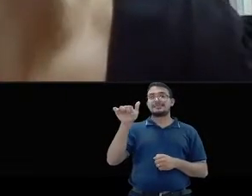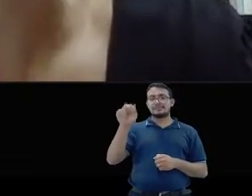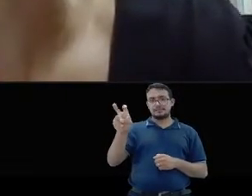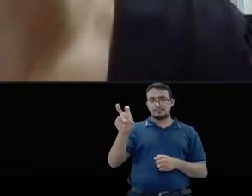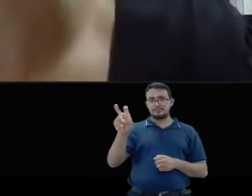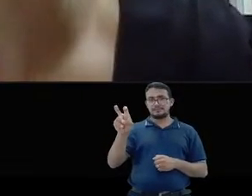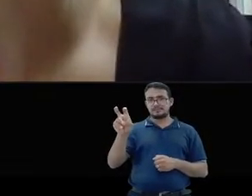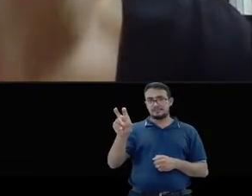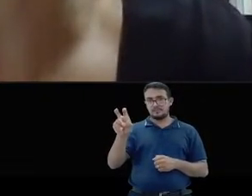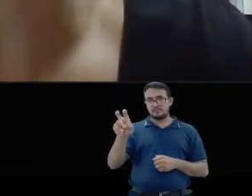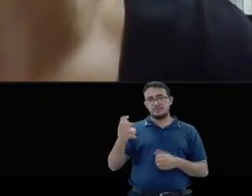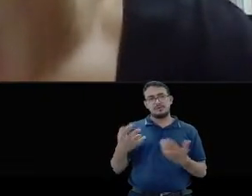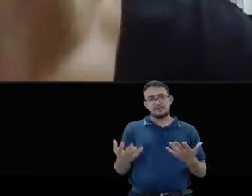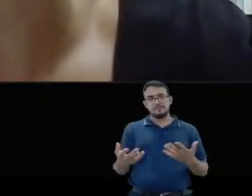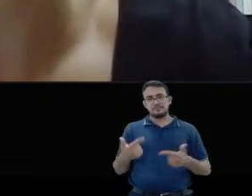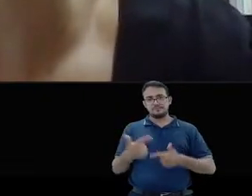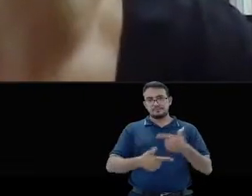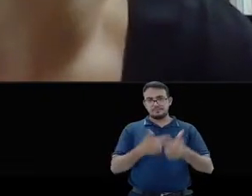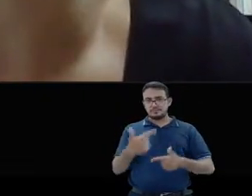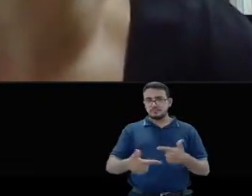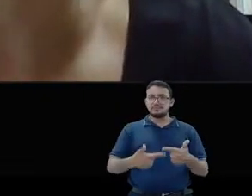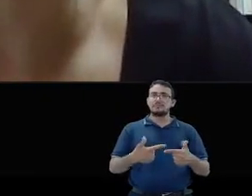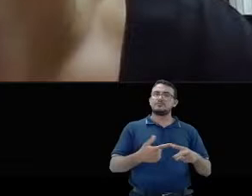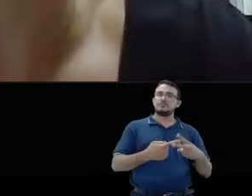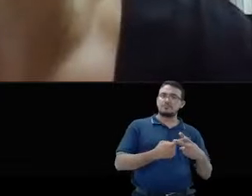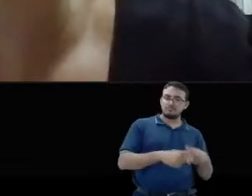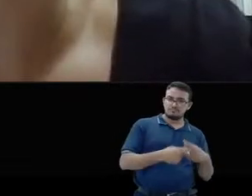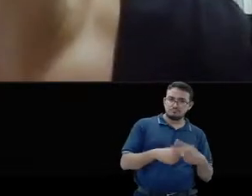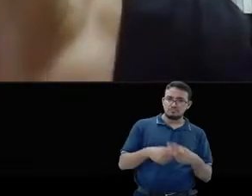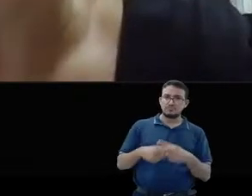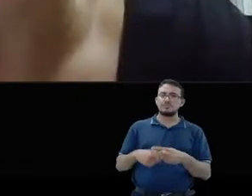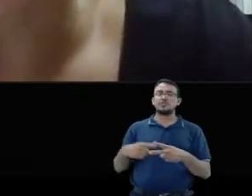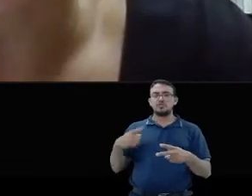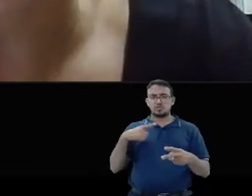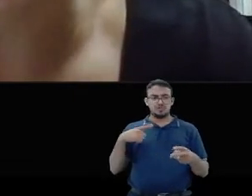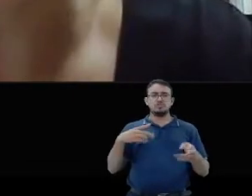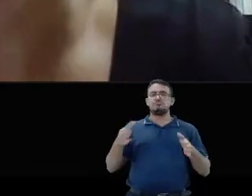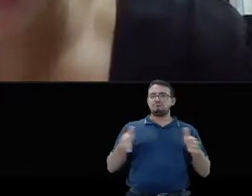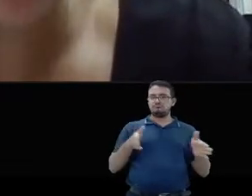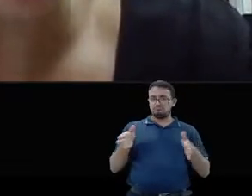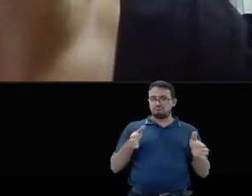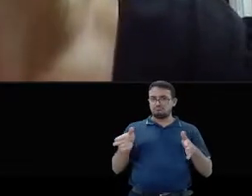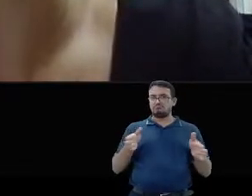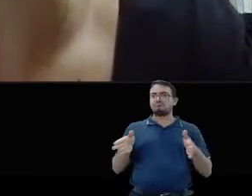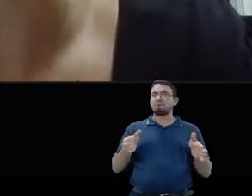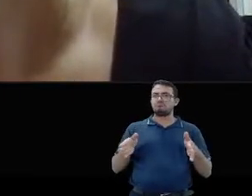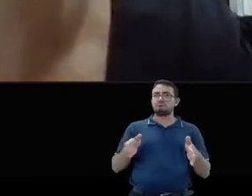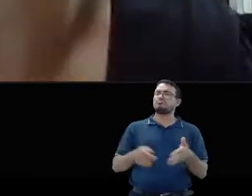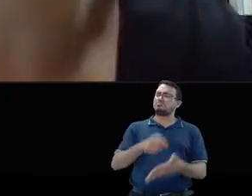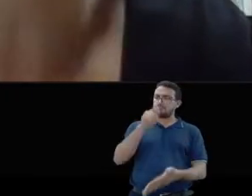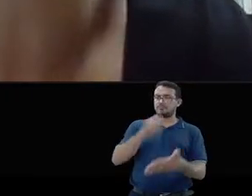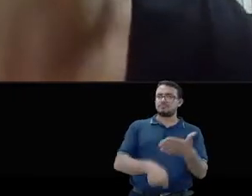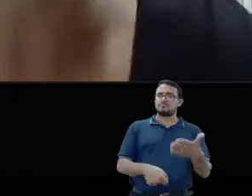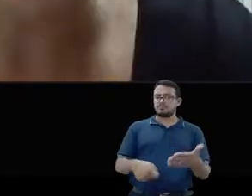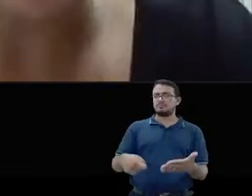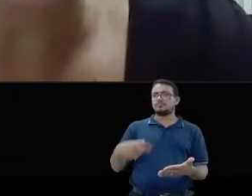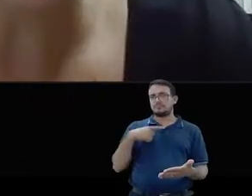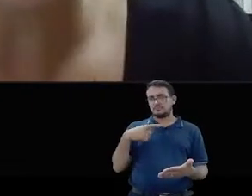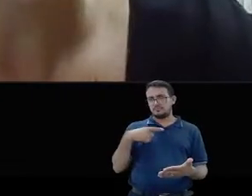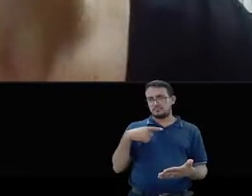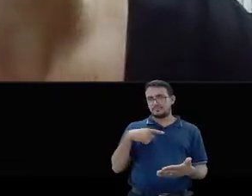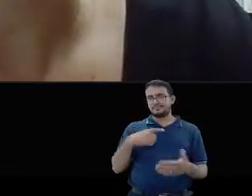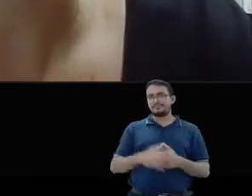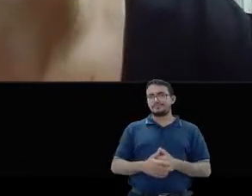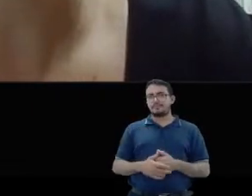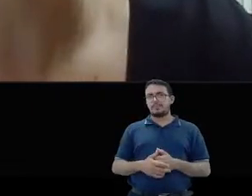Ou seja, os serviços de manutenções, eles eram por prazo determinado, esse era o contrato dele, né? O contrato era por prazo determinado, era para ir